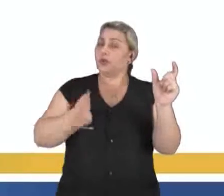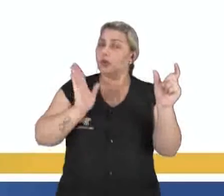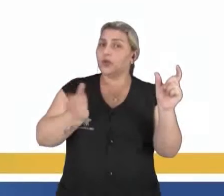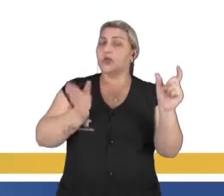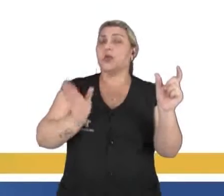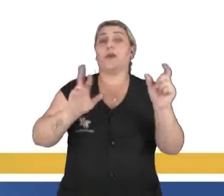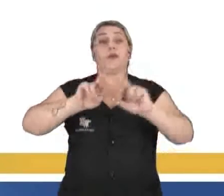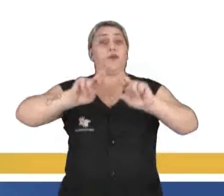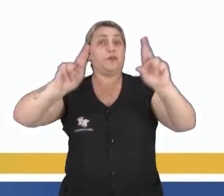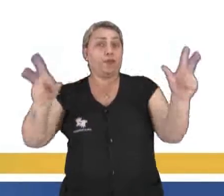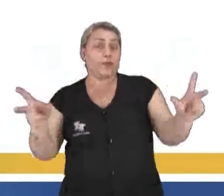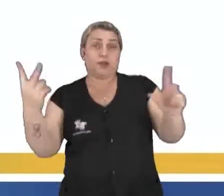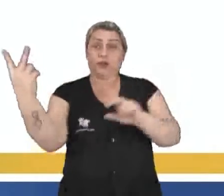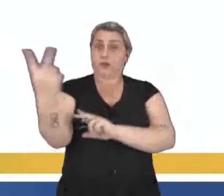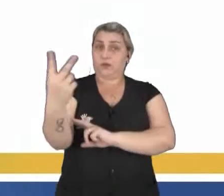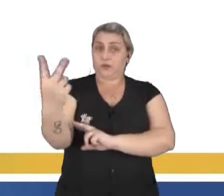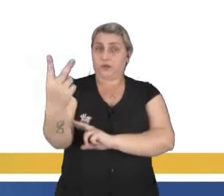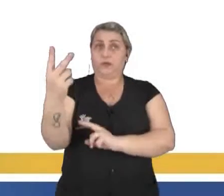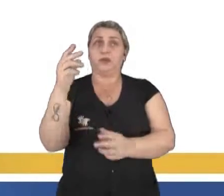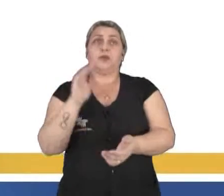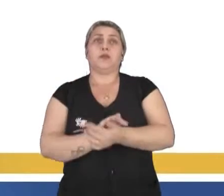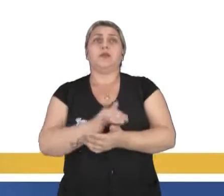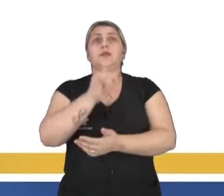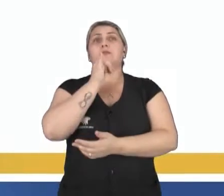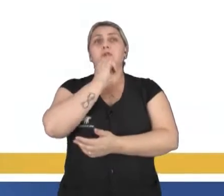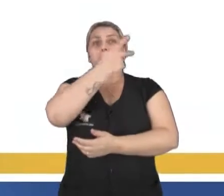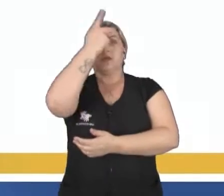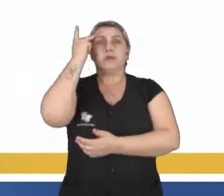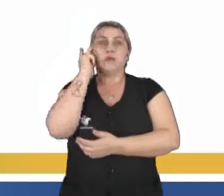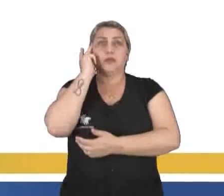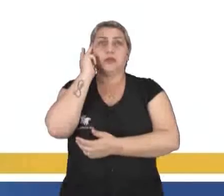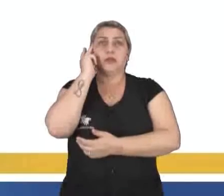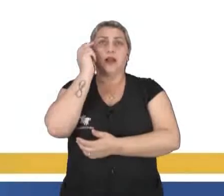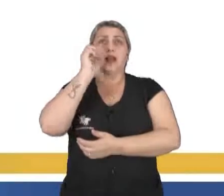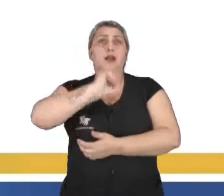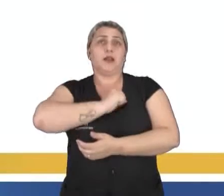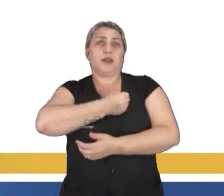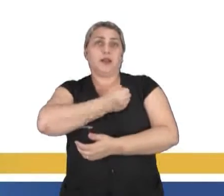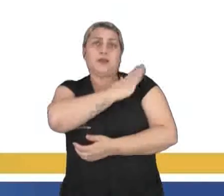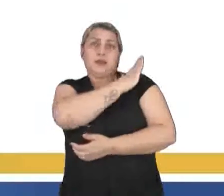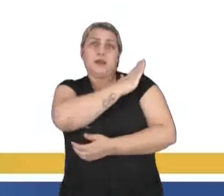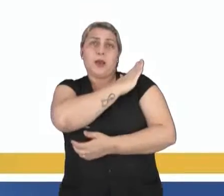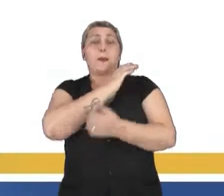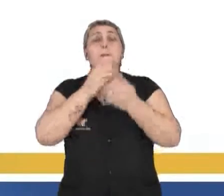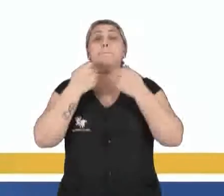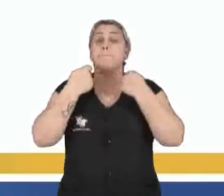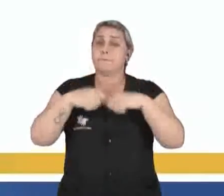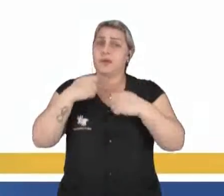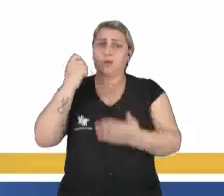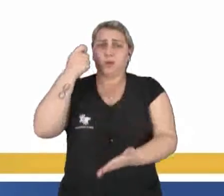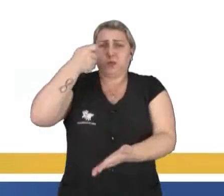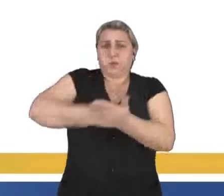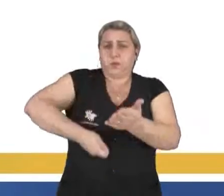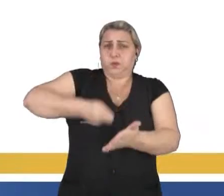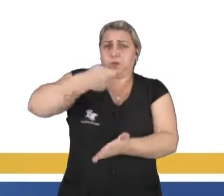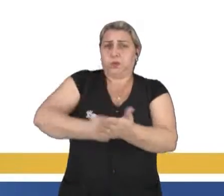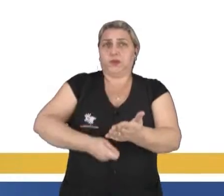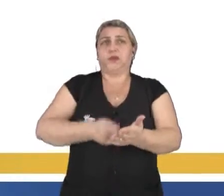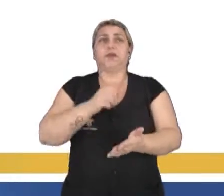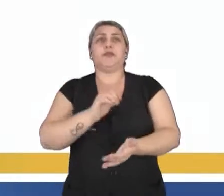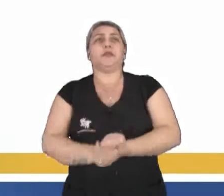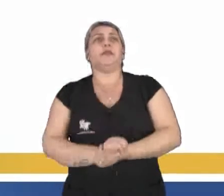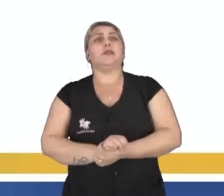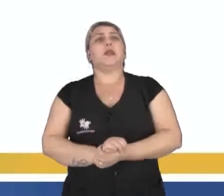é uma diferença entre elas exemplo que as pessoas que são racistas merecem ser punidos